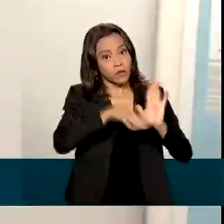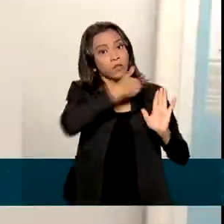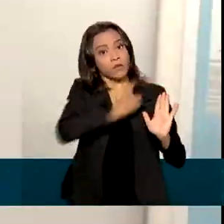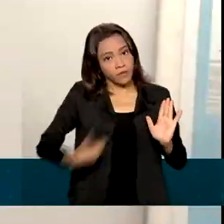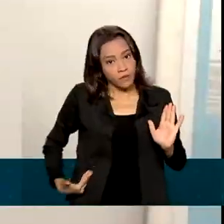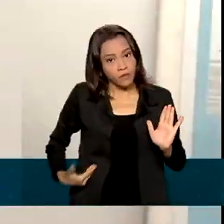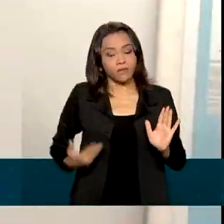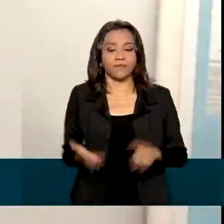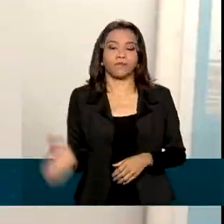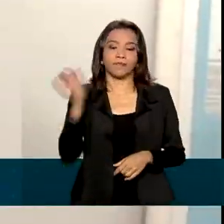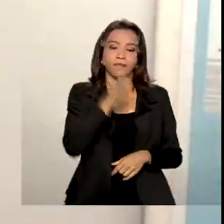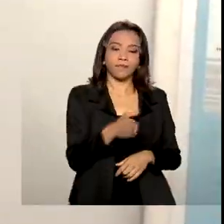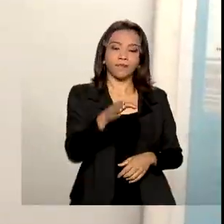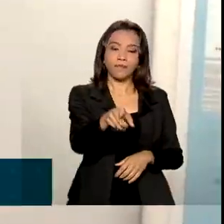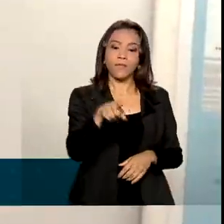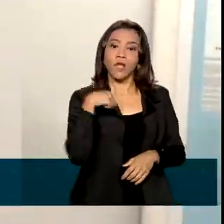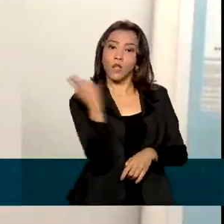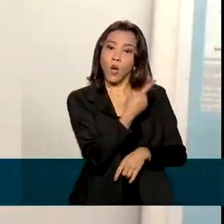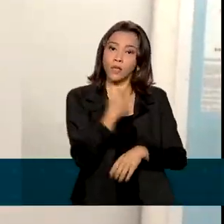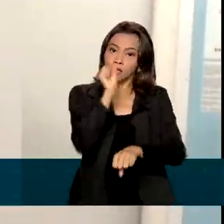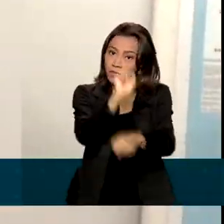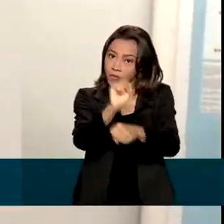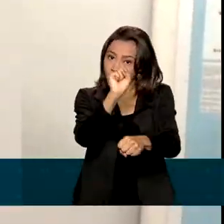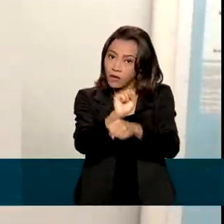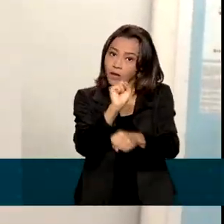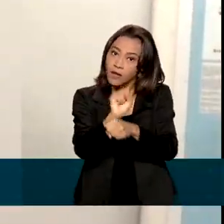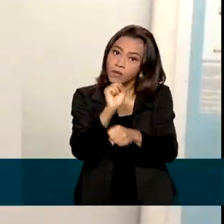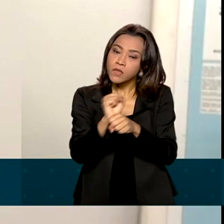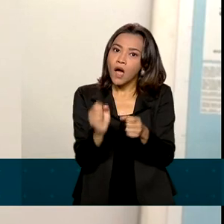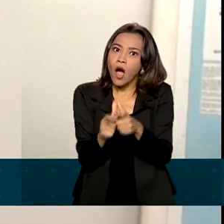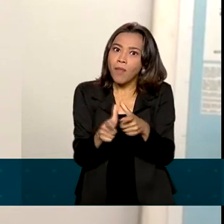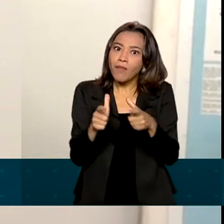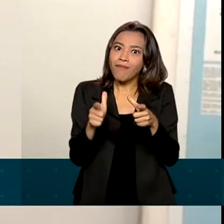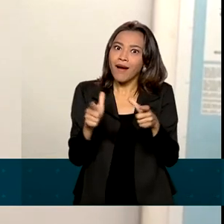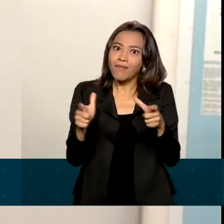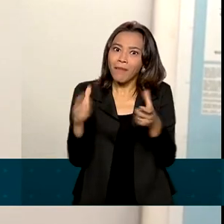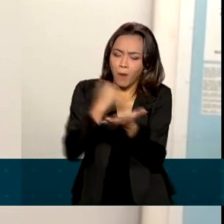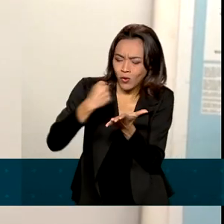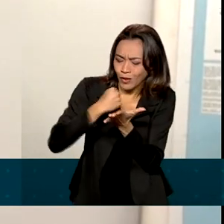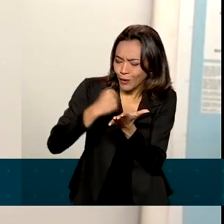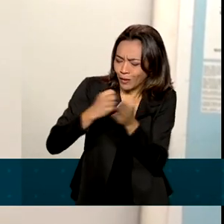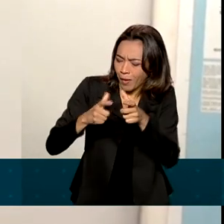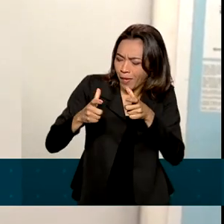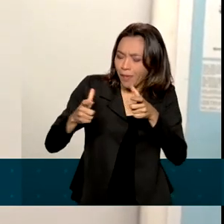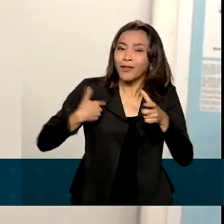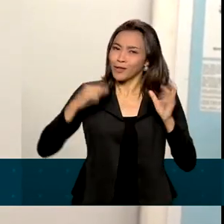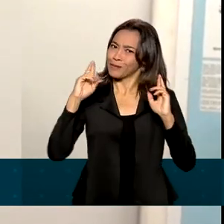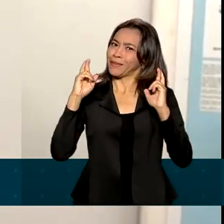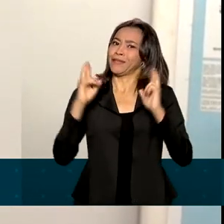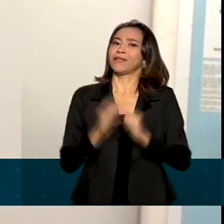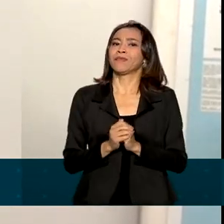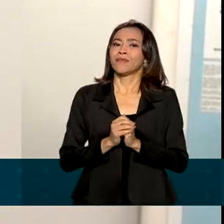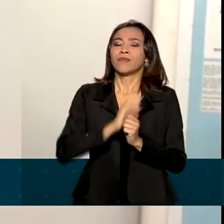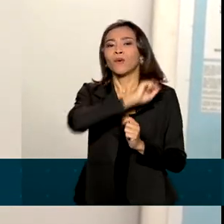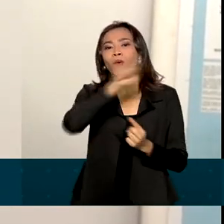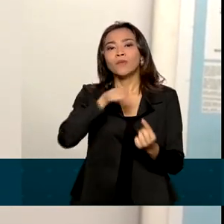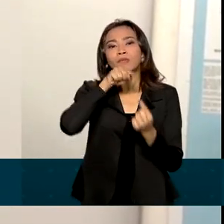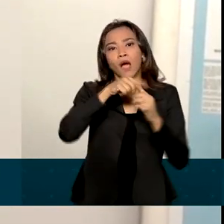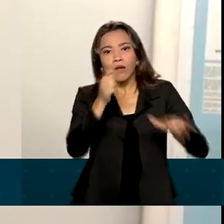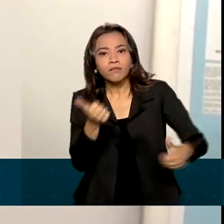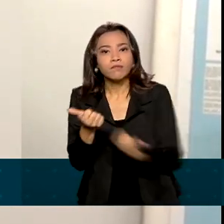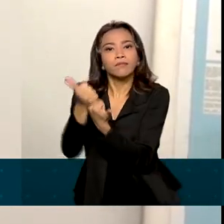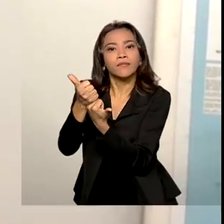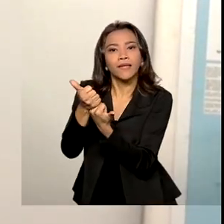Nós esperamos aumentar o número de contratos e, acima de tudo, fortalecer e segurar